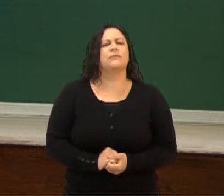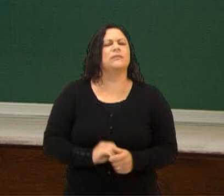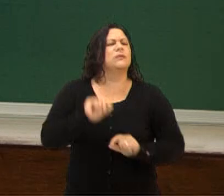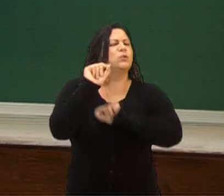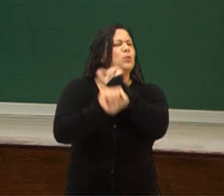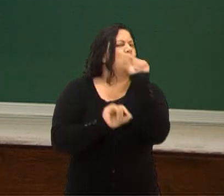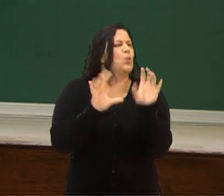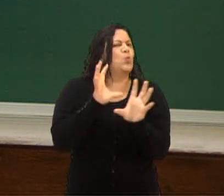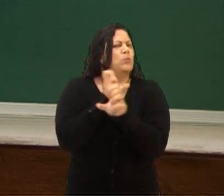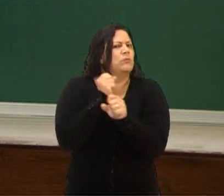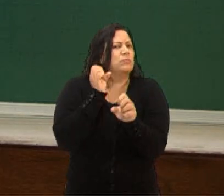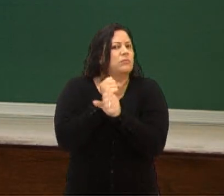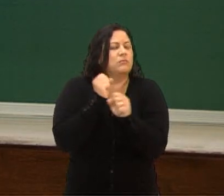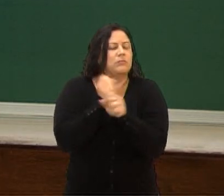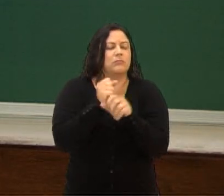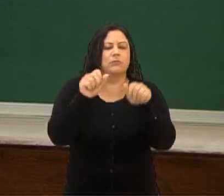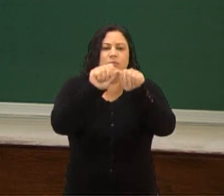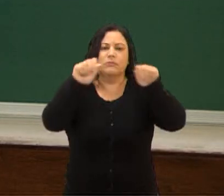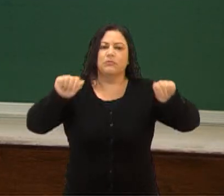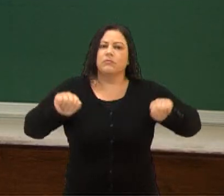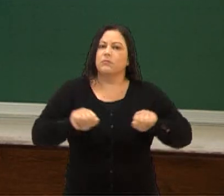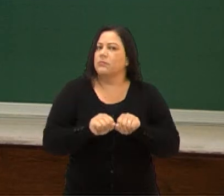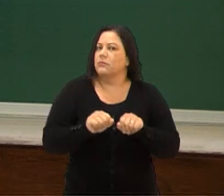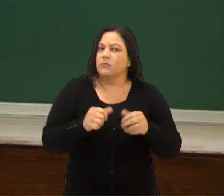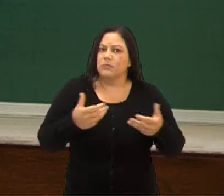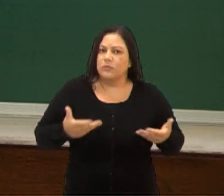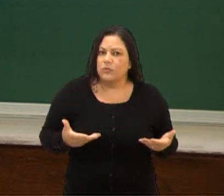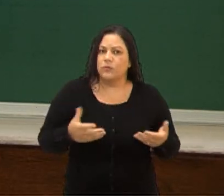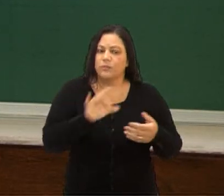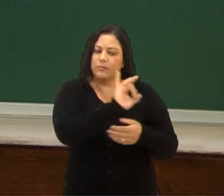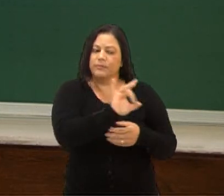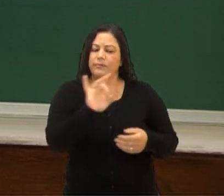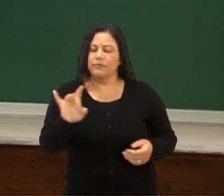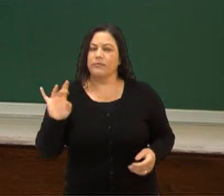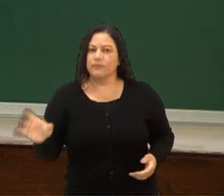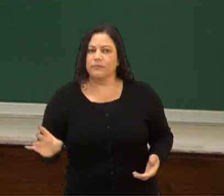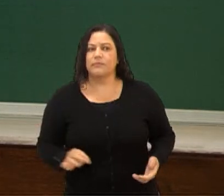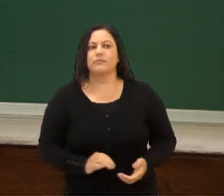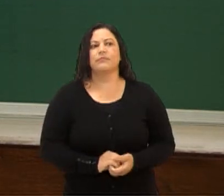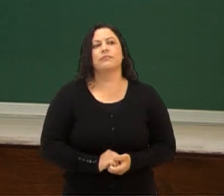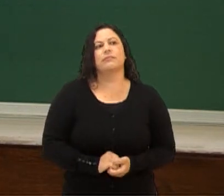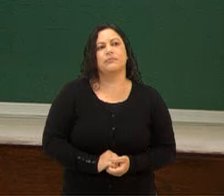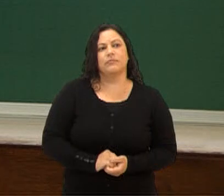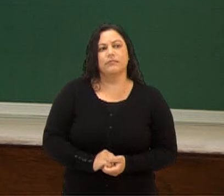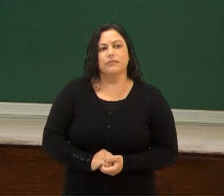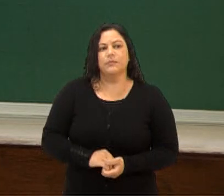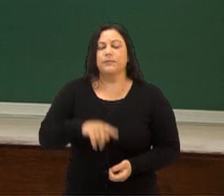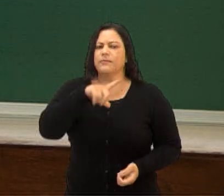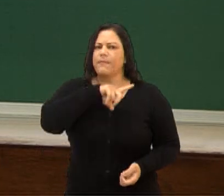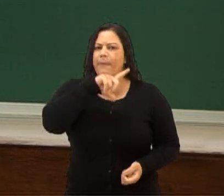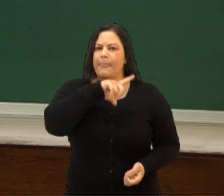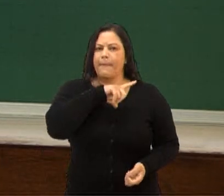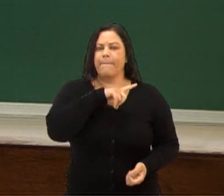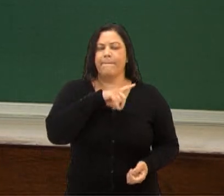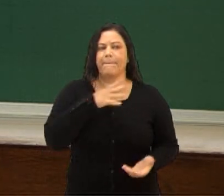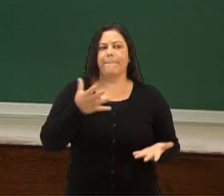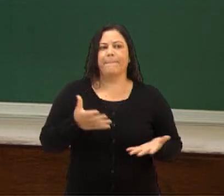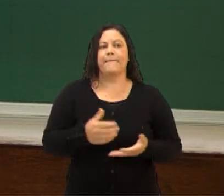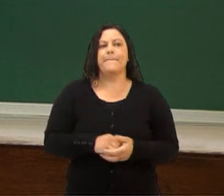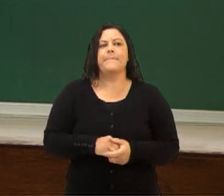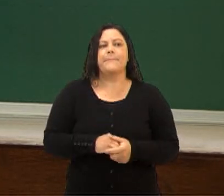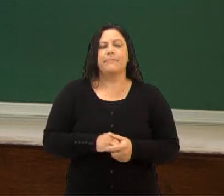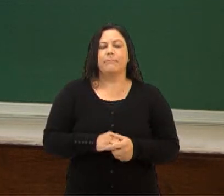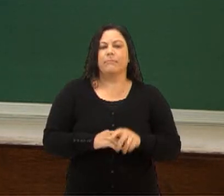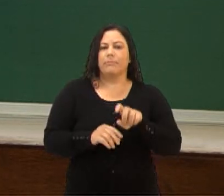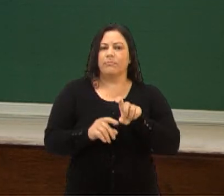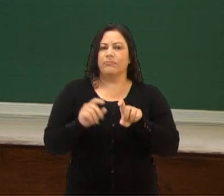calculo essa área, ou cada uma das áreas? Aqui nós temos, aqui a gente utilizou